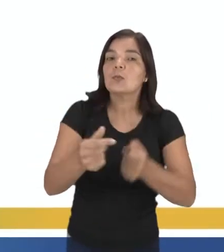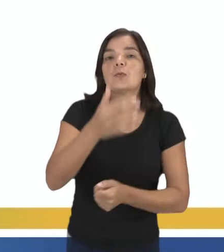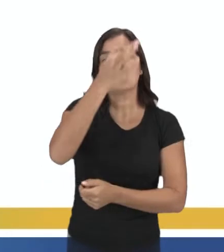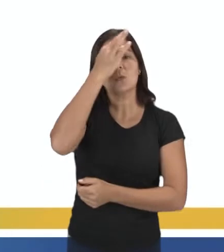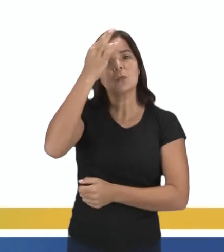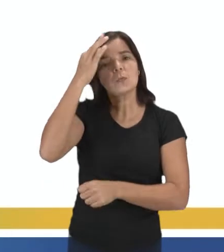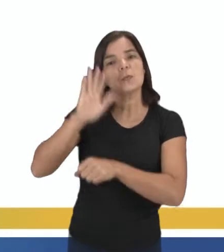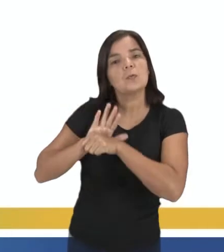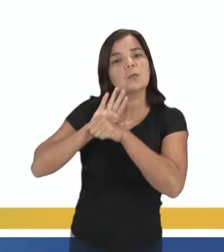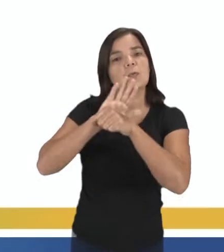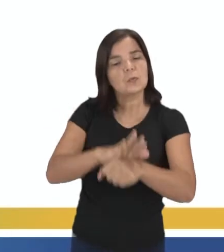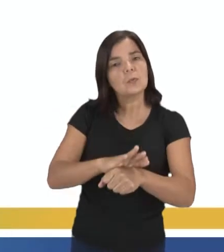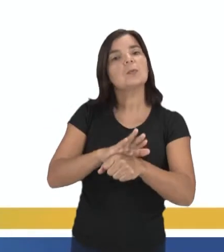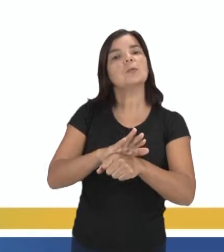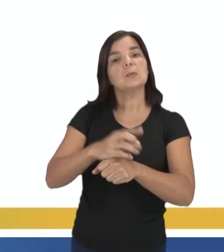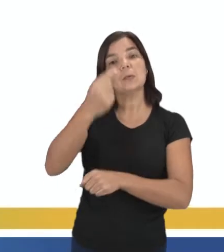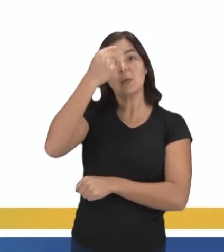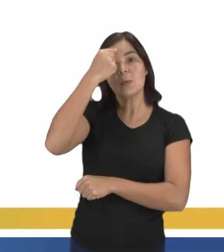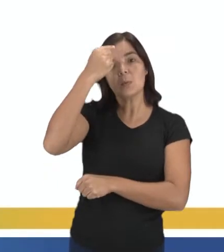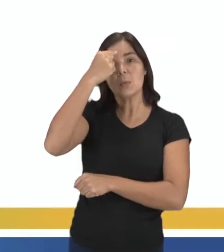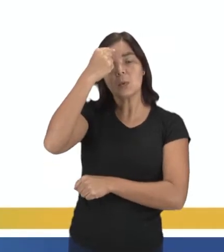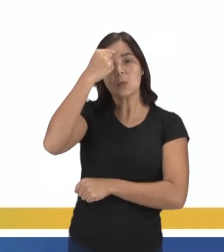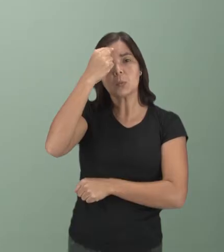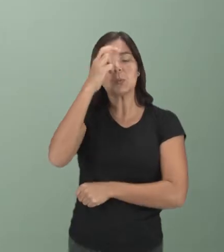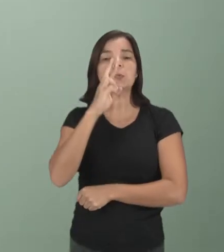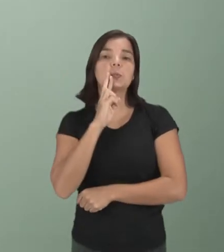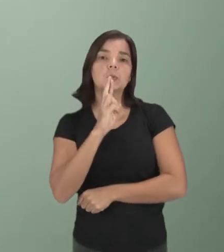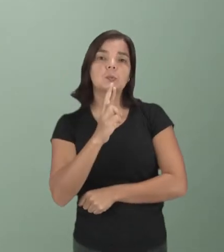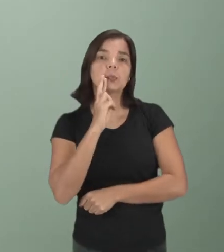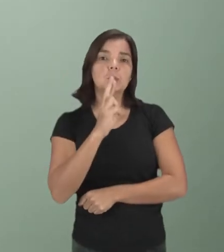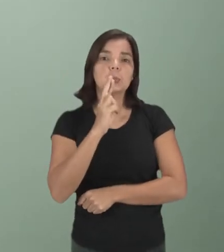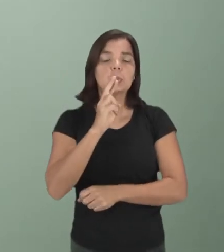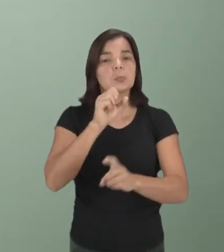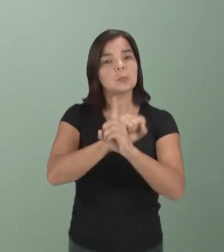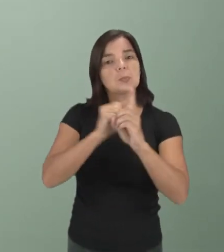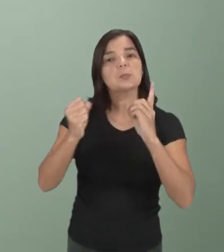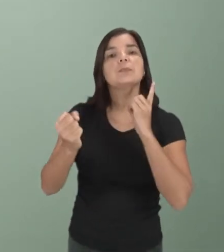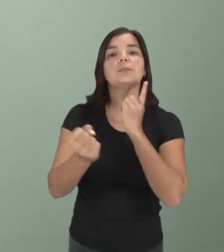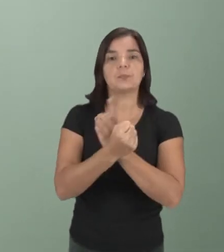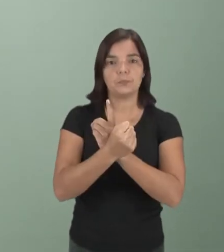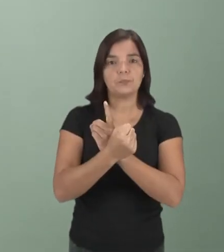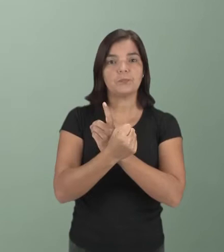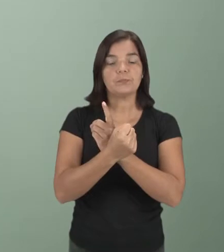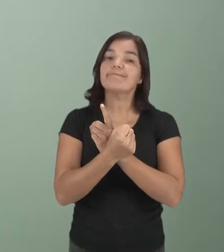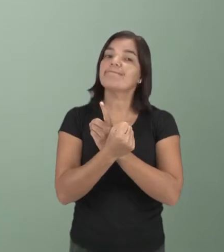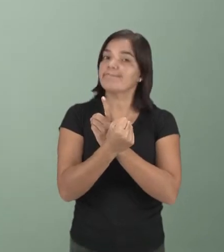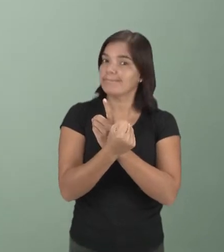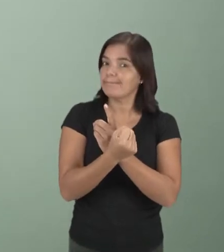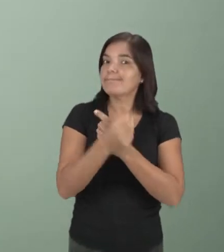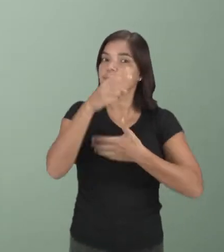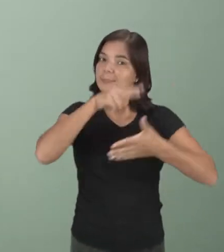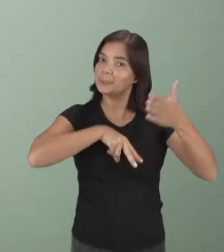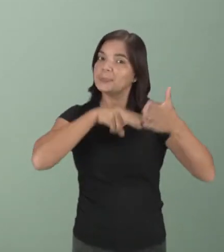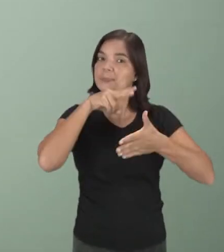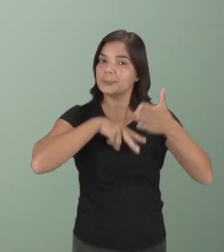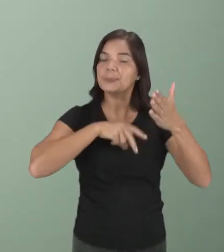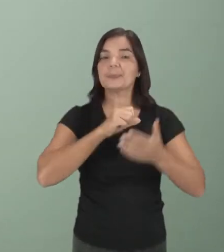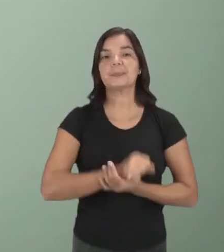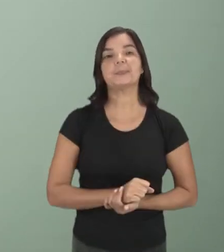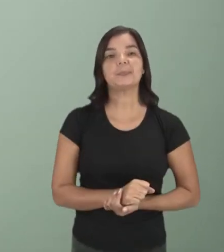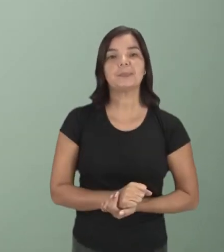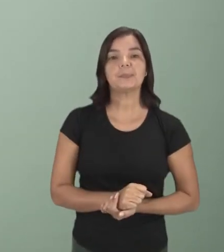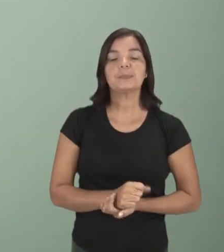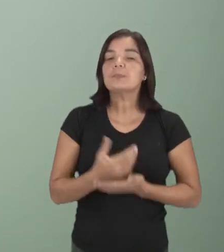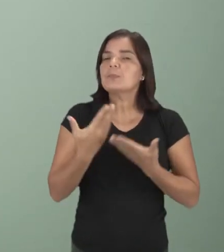eles ajudaram a construir esse pensamento crítico na sociedade e na sociedade leitora,